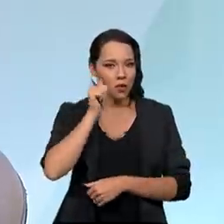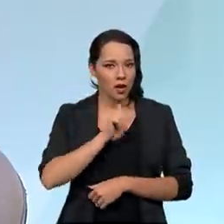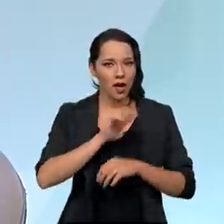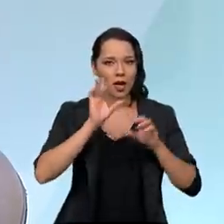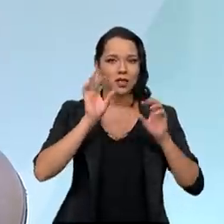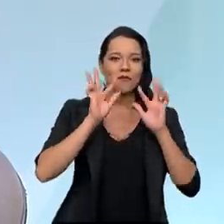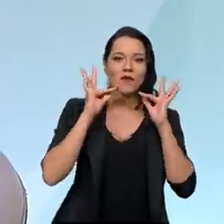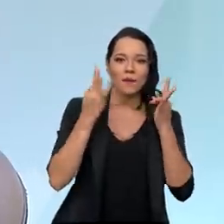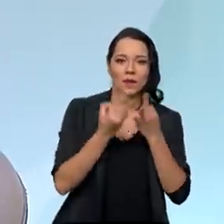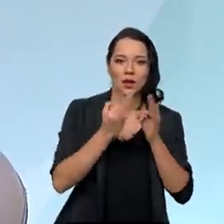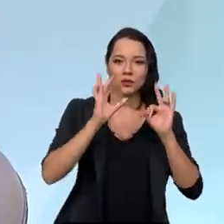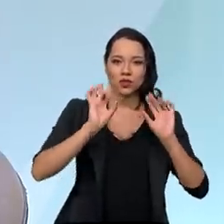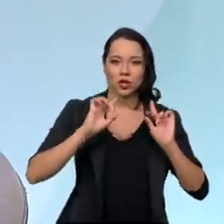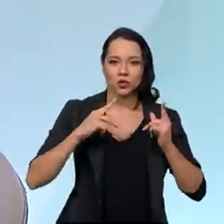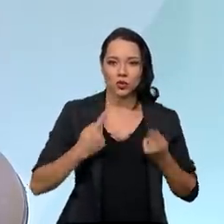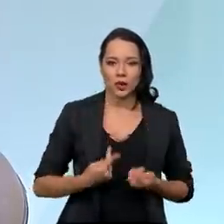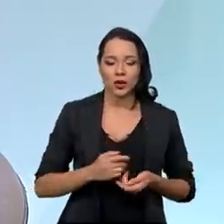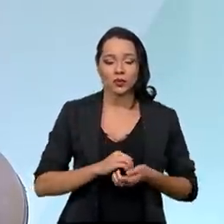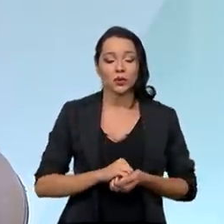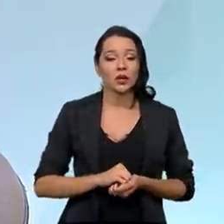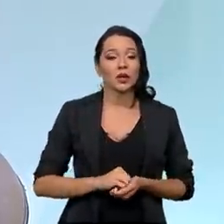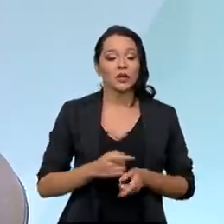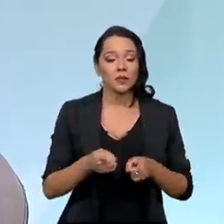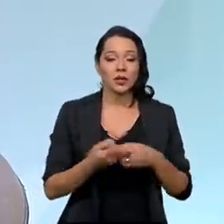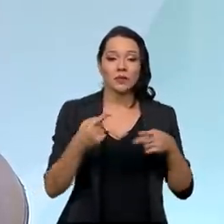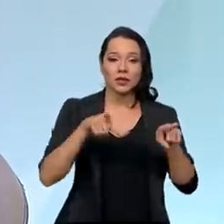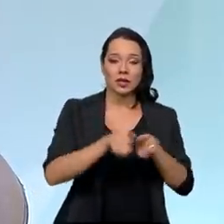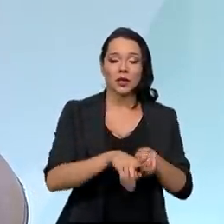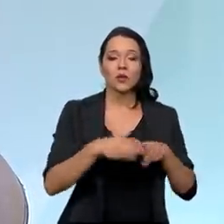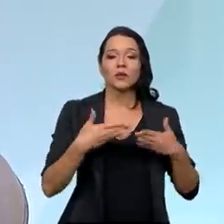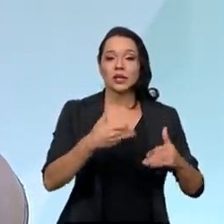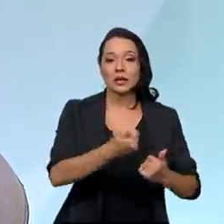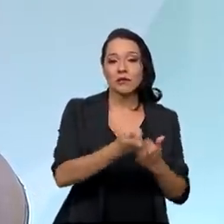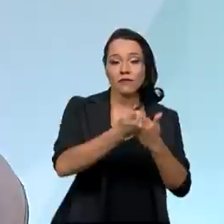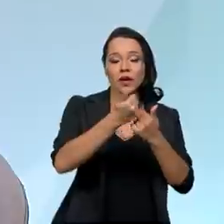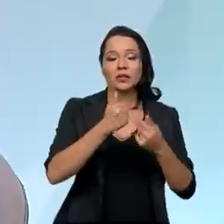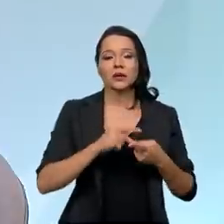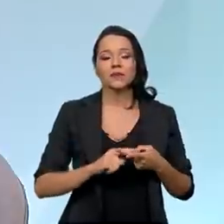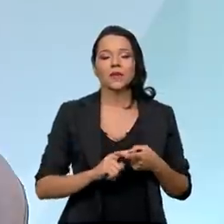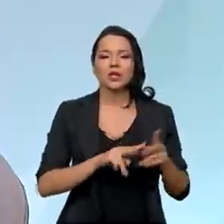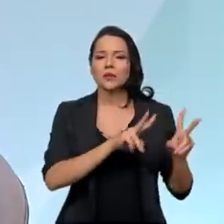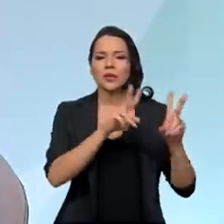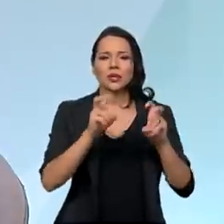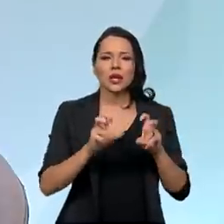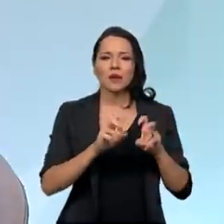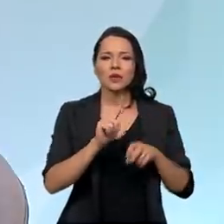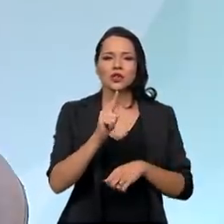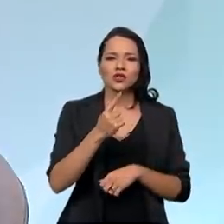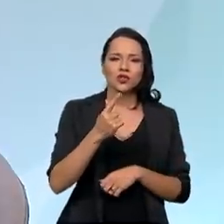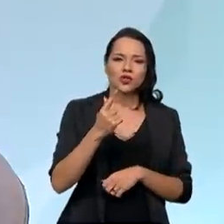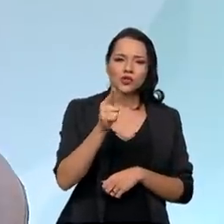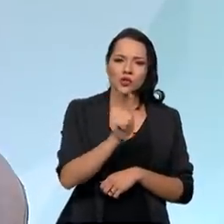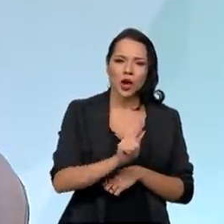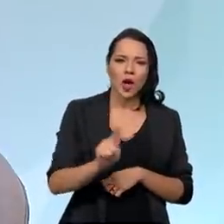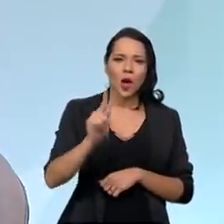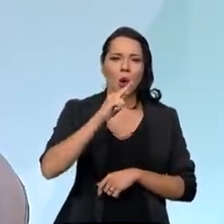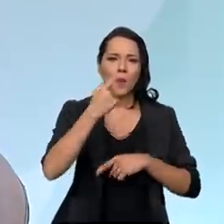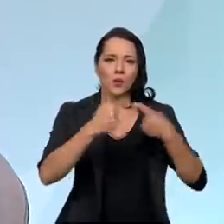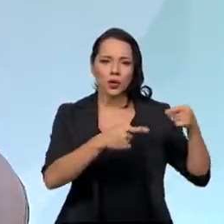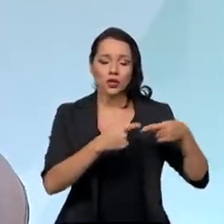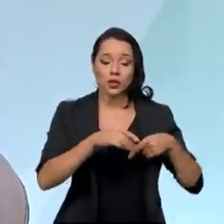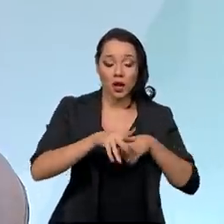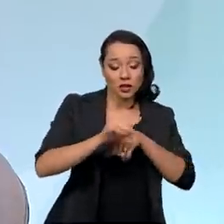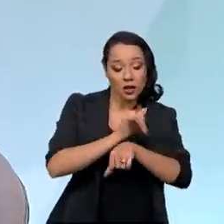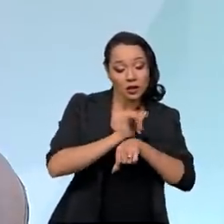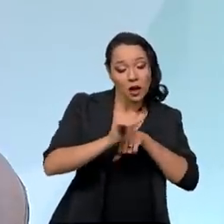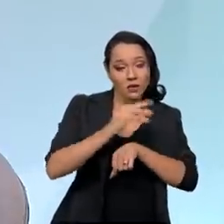da Família, nós temos a parceria com o Ministério da Defesa sobre assuntos de geopolítica que são estratégicos